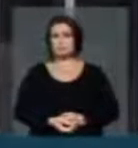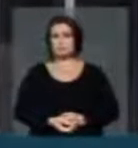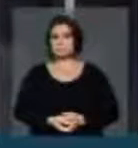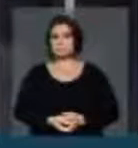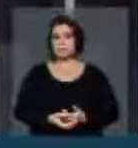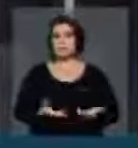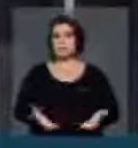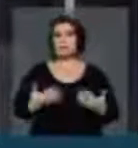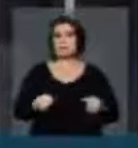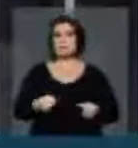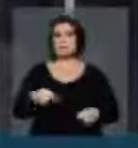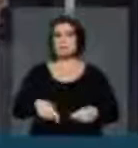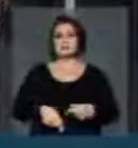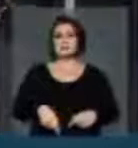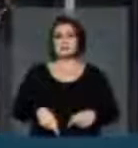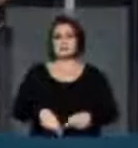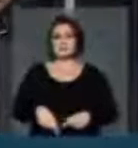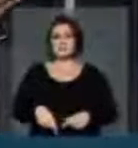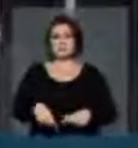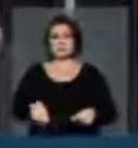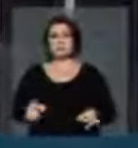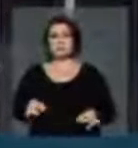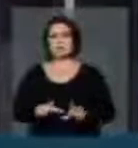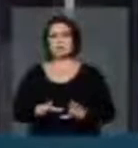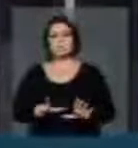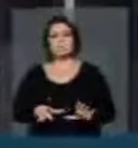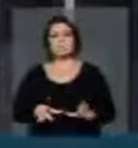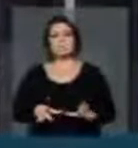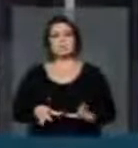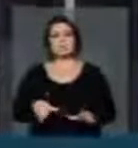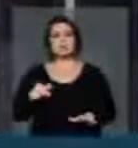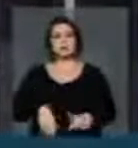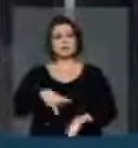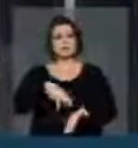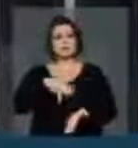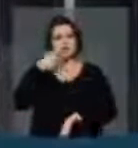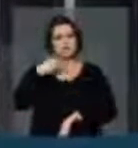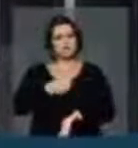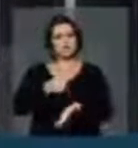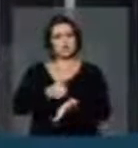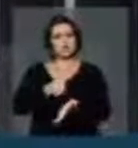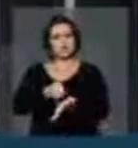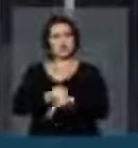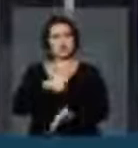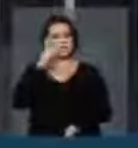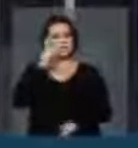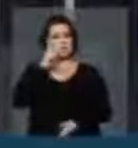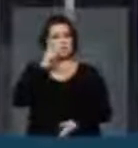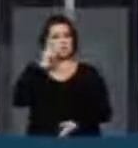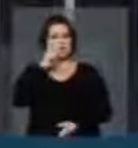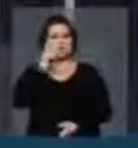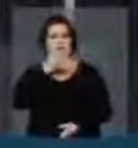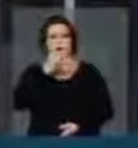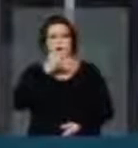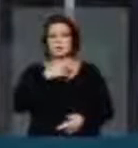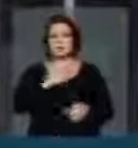Concluindo, senhor presidente, nós vamos ficar aqui para encerrar da tribuna desta casa, cobrando diariamente uma